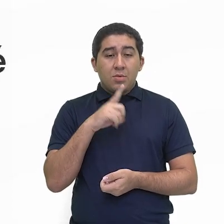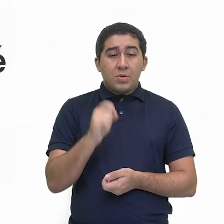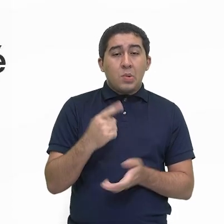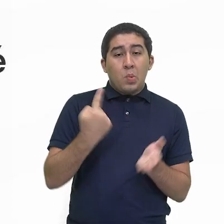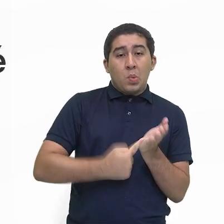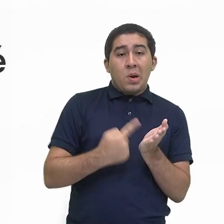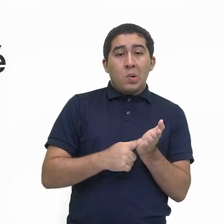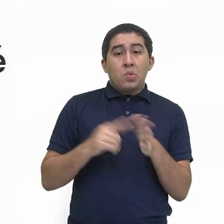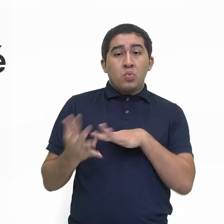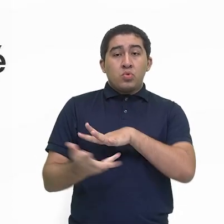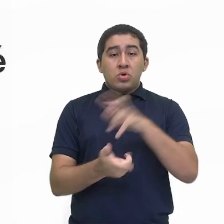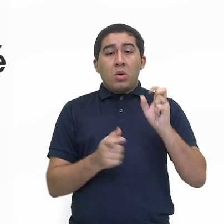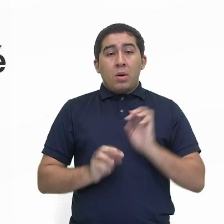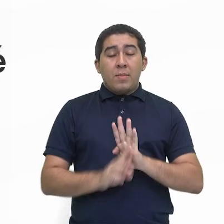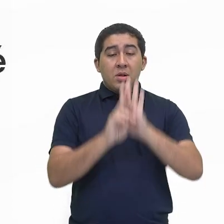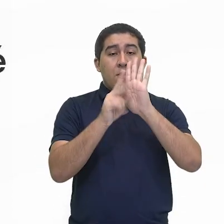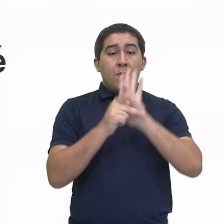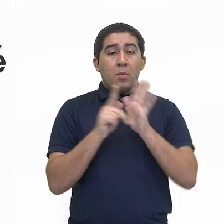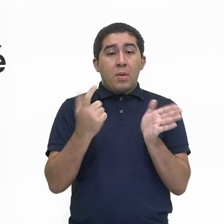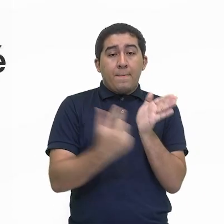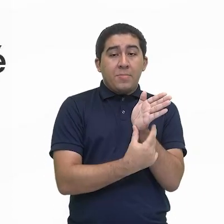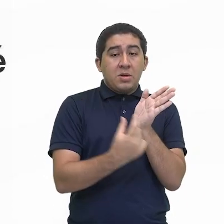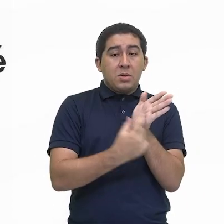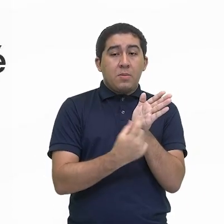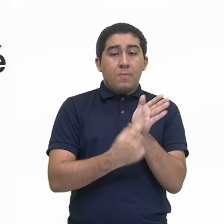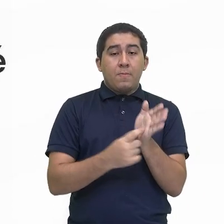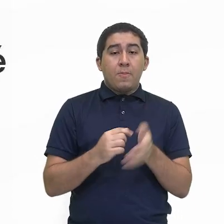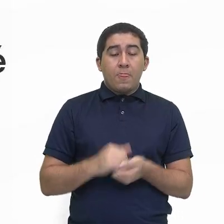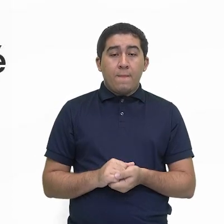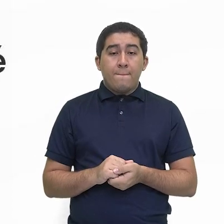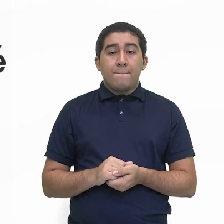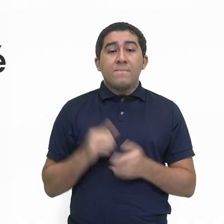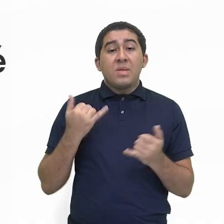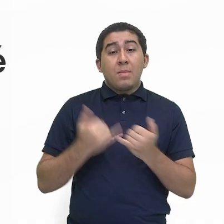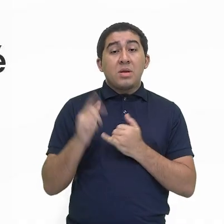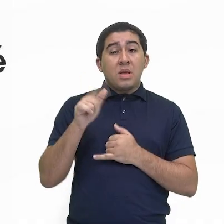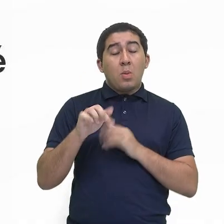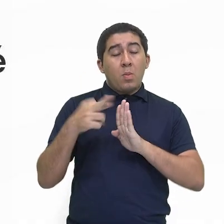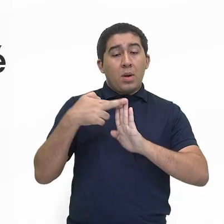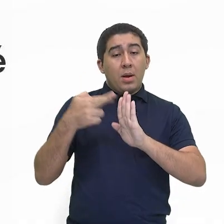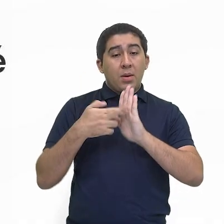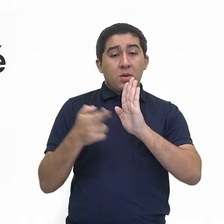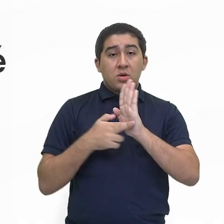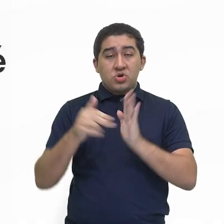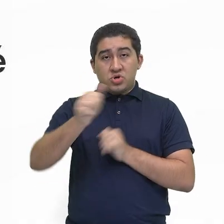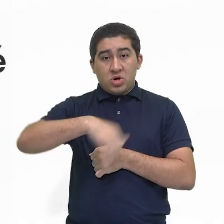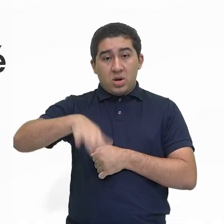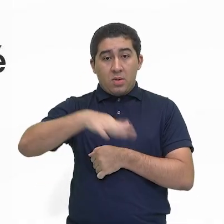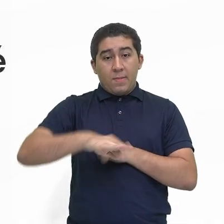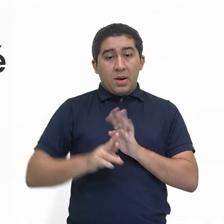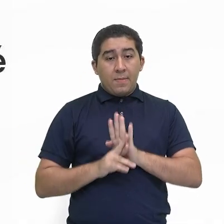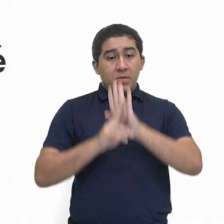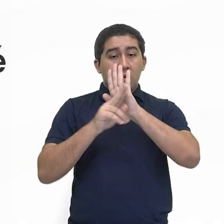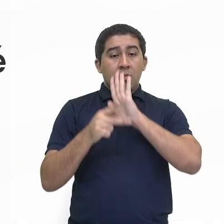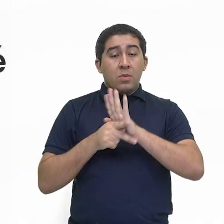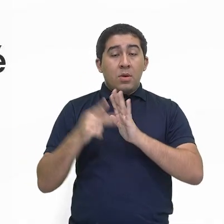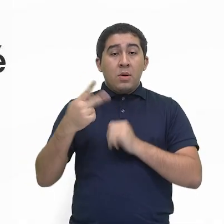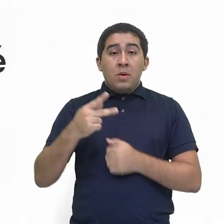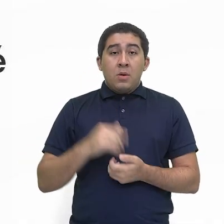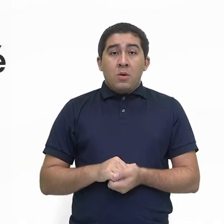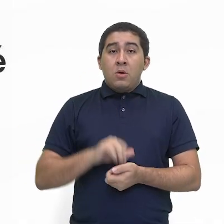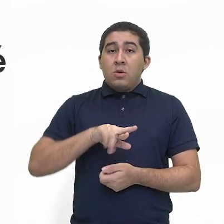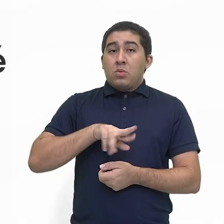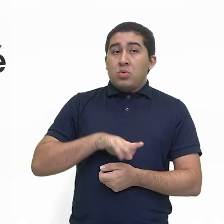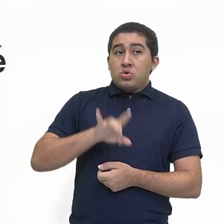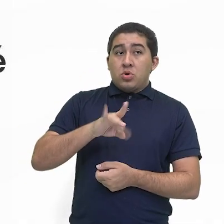convenção mundial para representar uma pilha, tá? Isso é como se fosse uma regra geral para a representação das pilhas, não só da